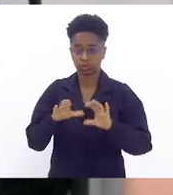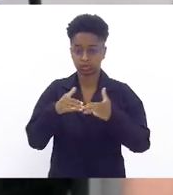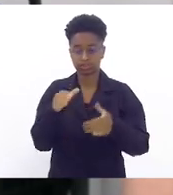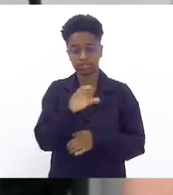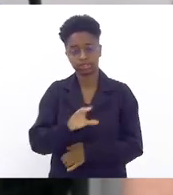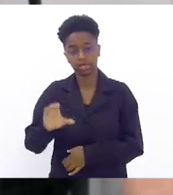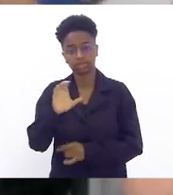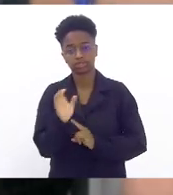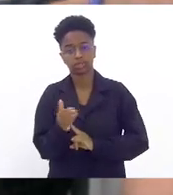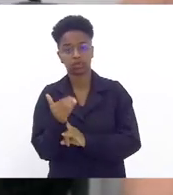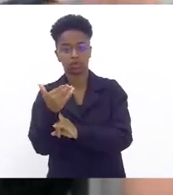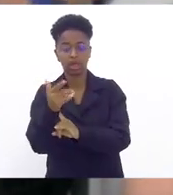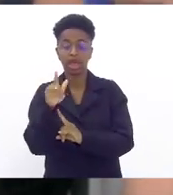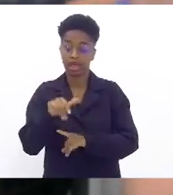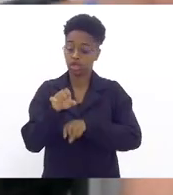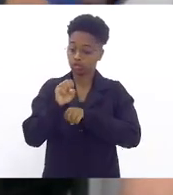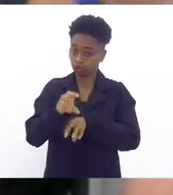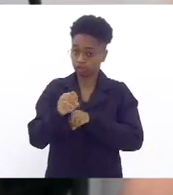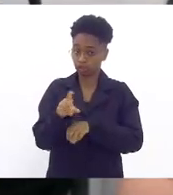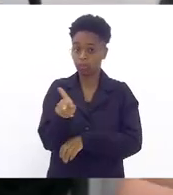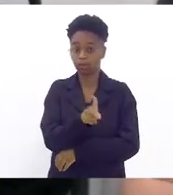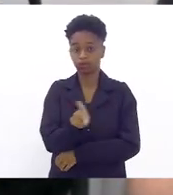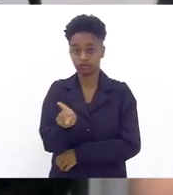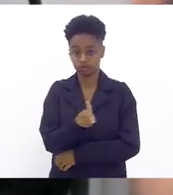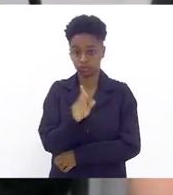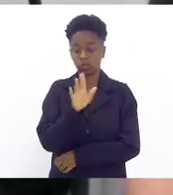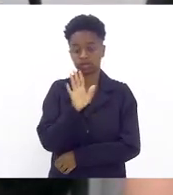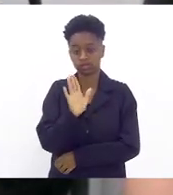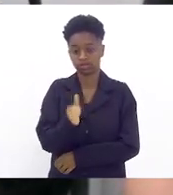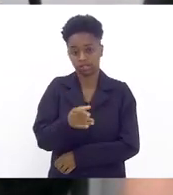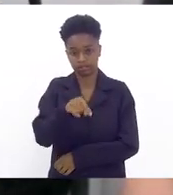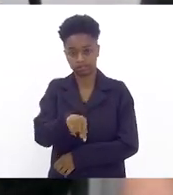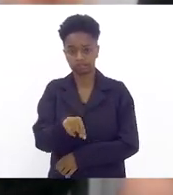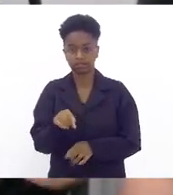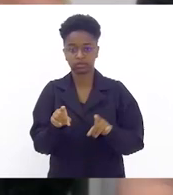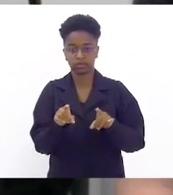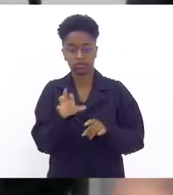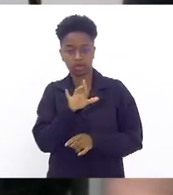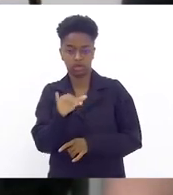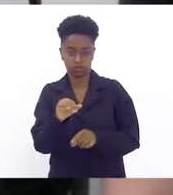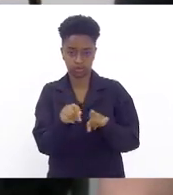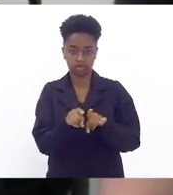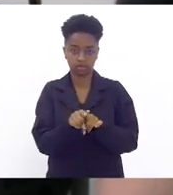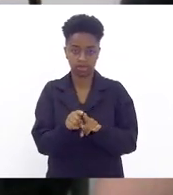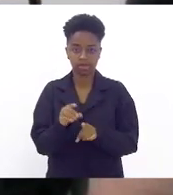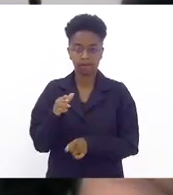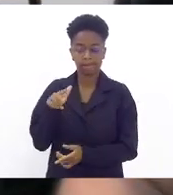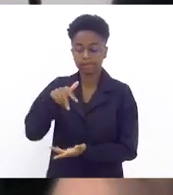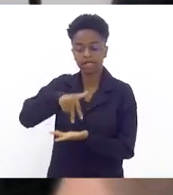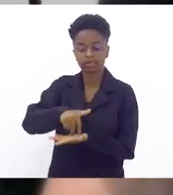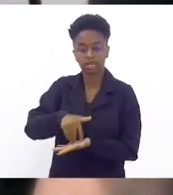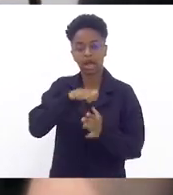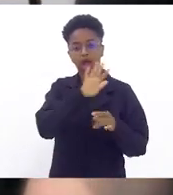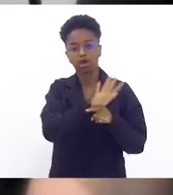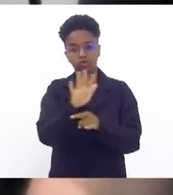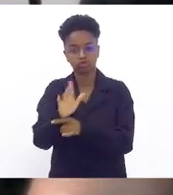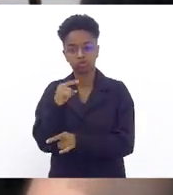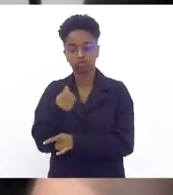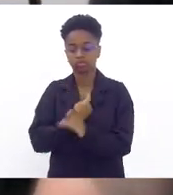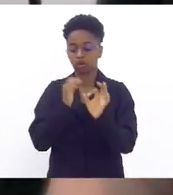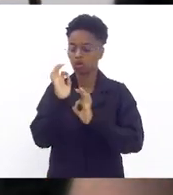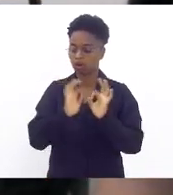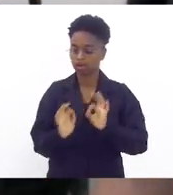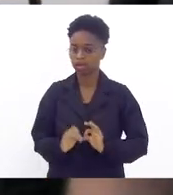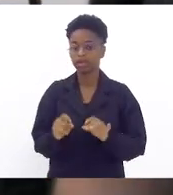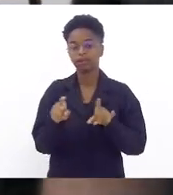que é uma Educadora professora da rede né presente ajudando na organização dessa audiência pública